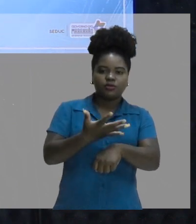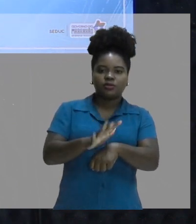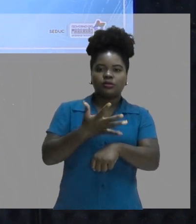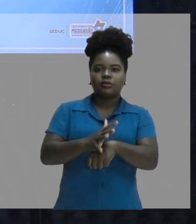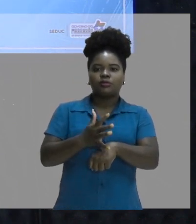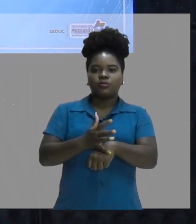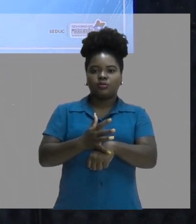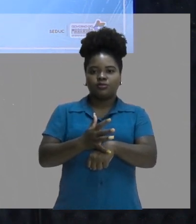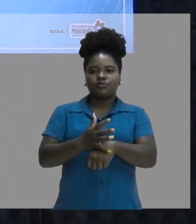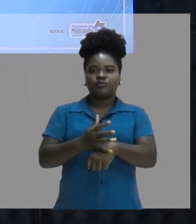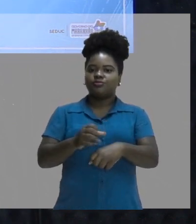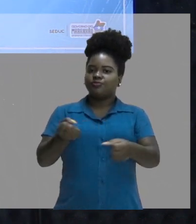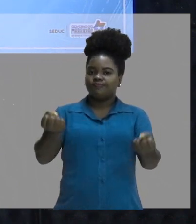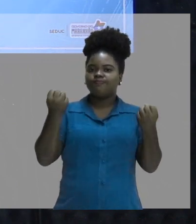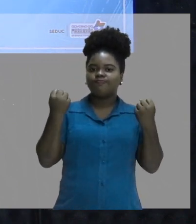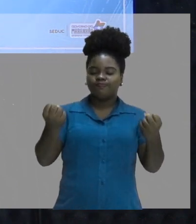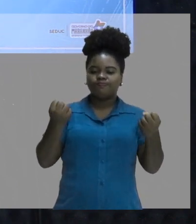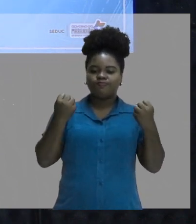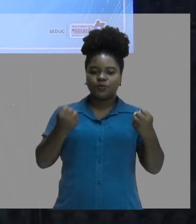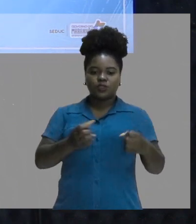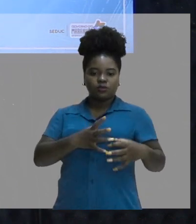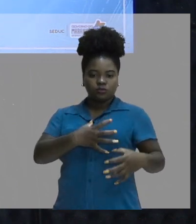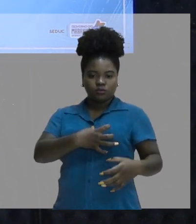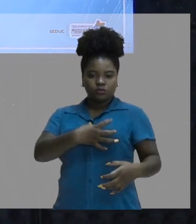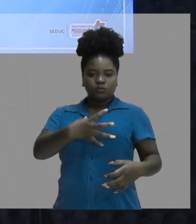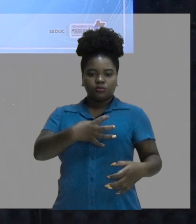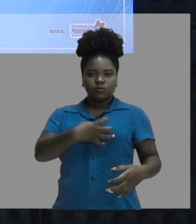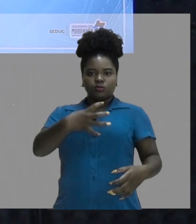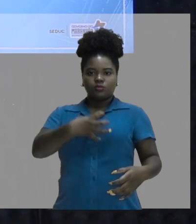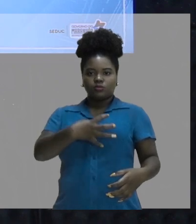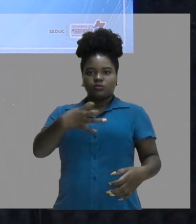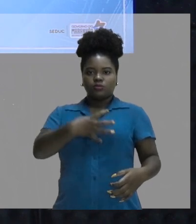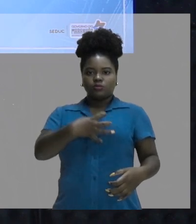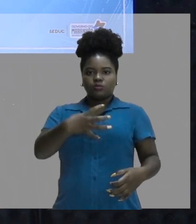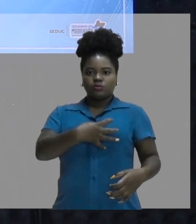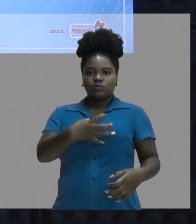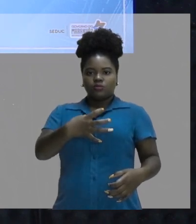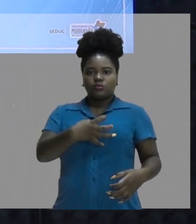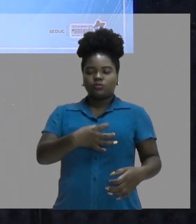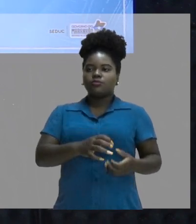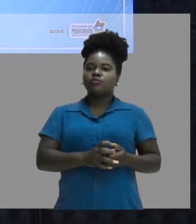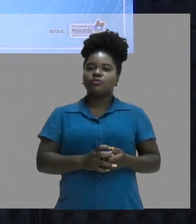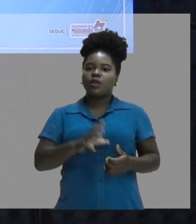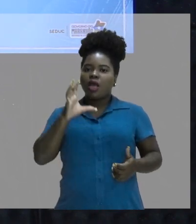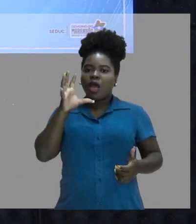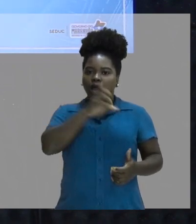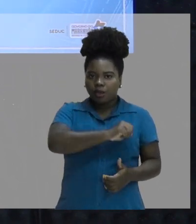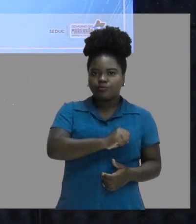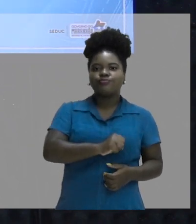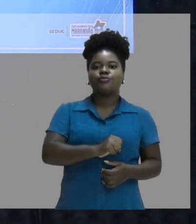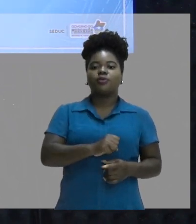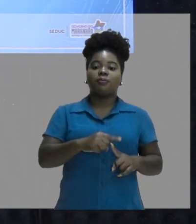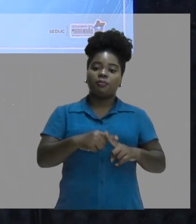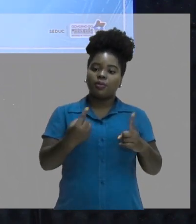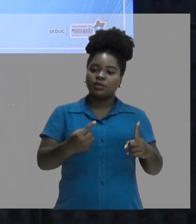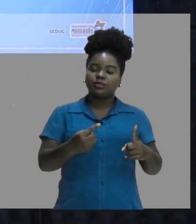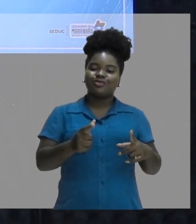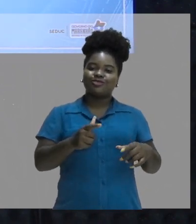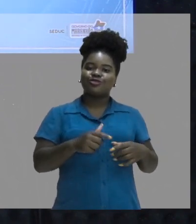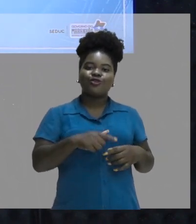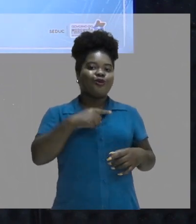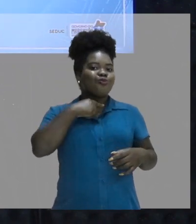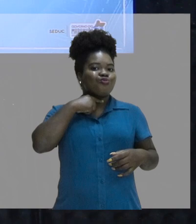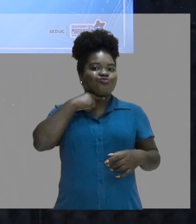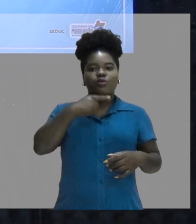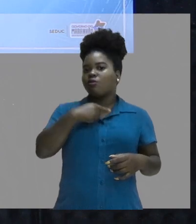exercício físico, minha frequência cardíaca ela vai alterar, ela vai aumentar, mas eu não consigo ter controle sobre ela. Aí vai depender